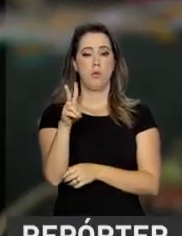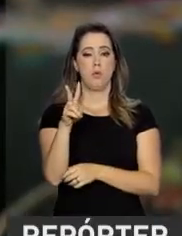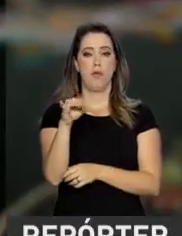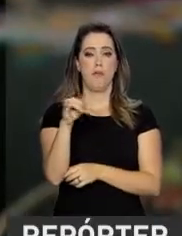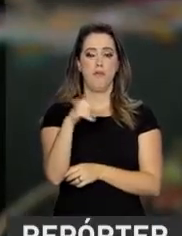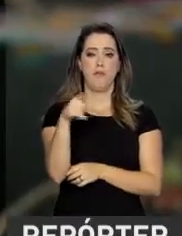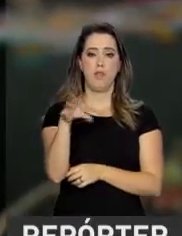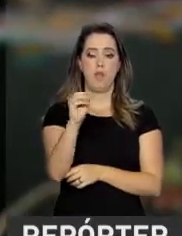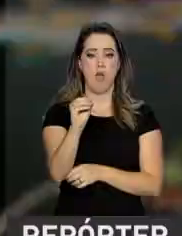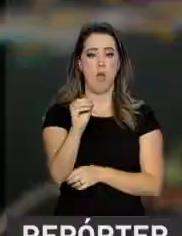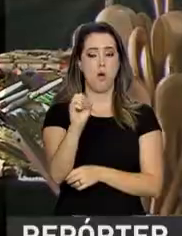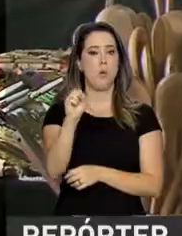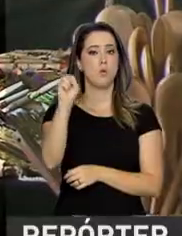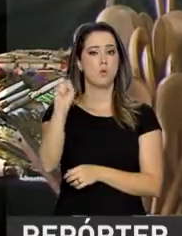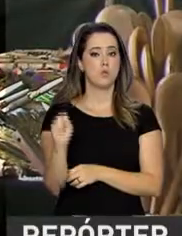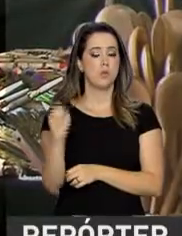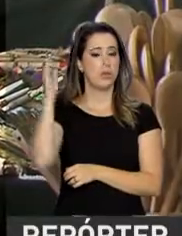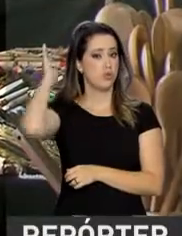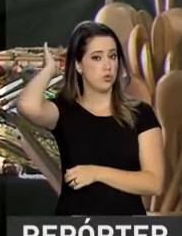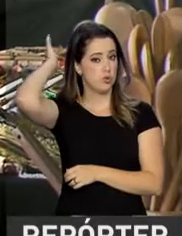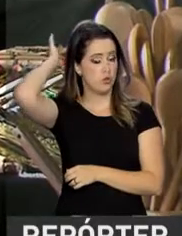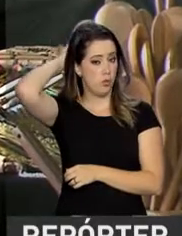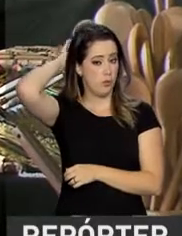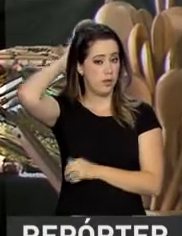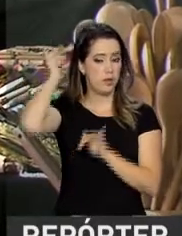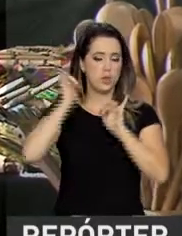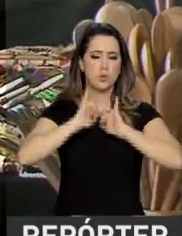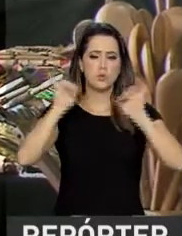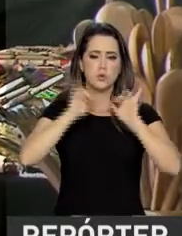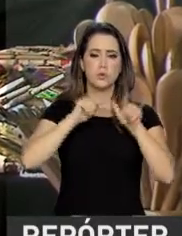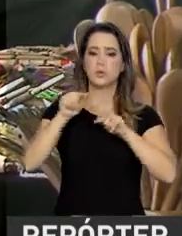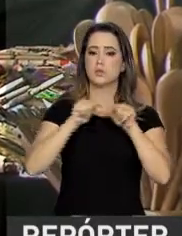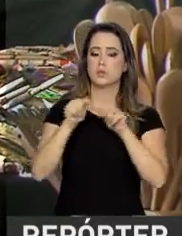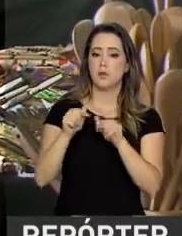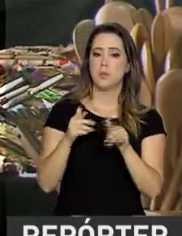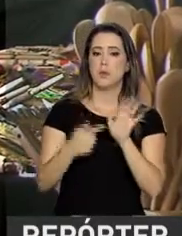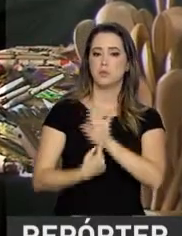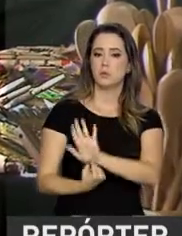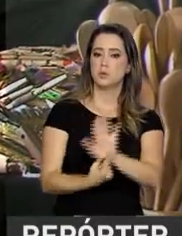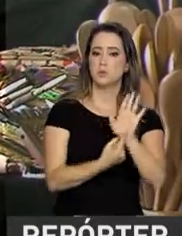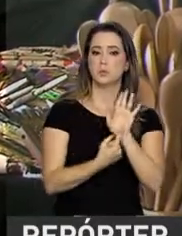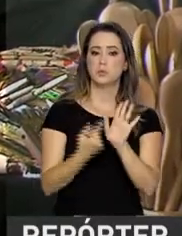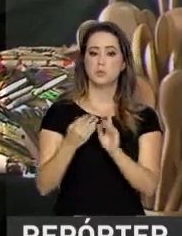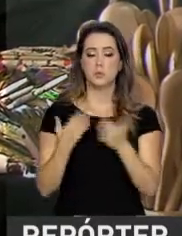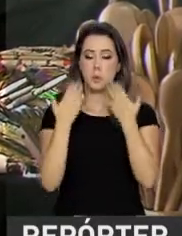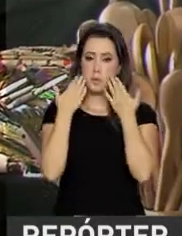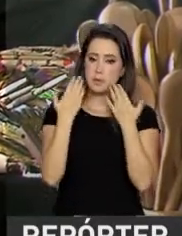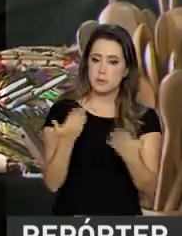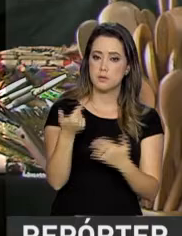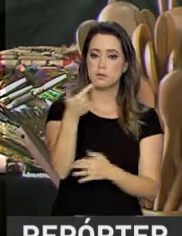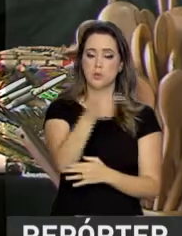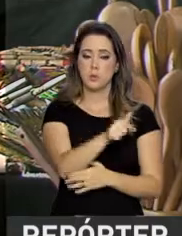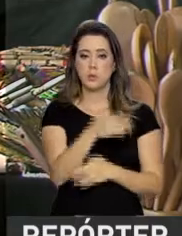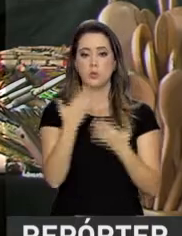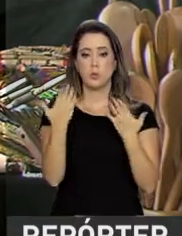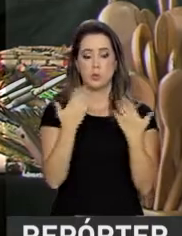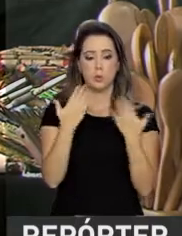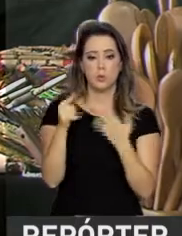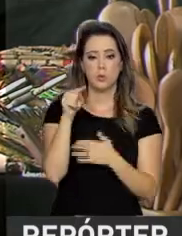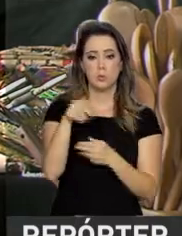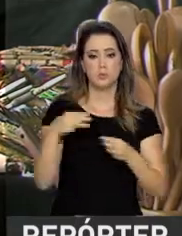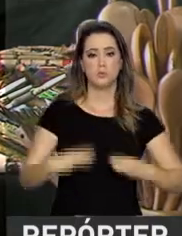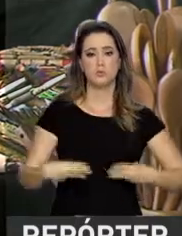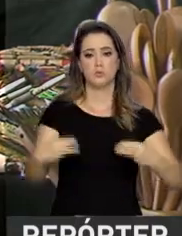indígena do sudeste do pará e viaja o brasil divulgando o trabalho que faz entre uma exposição e outra como esta no